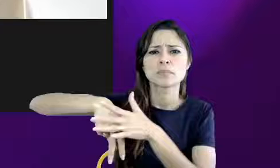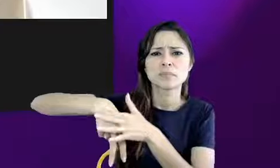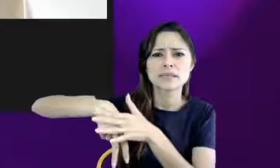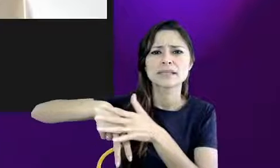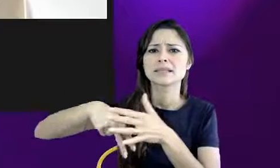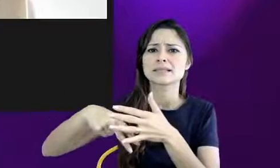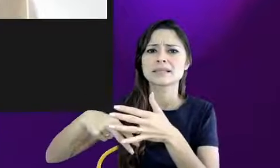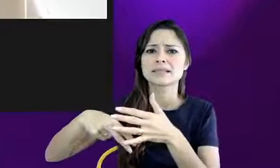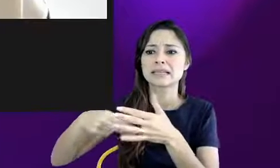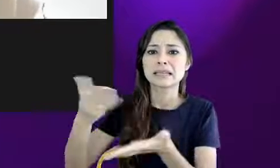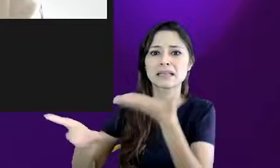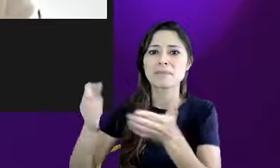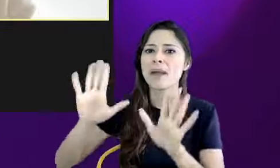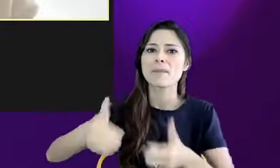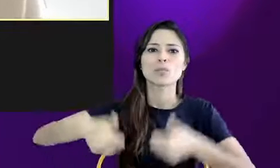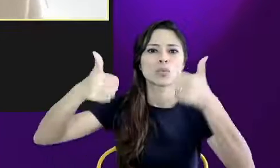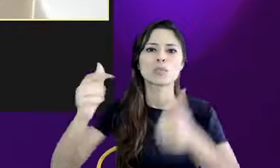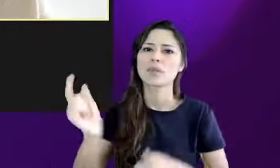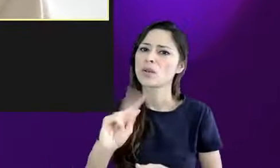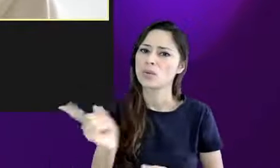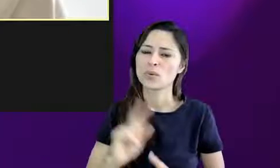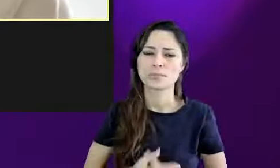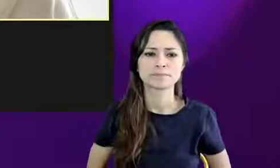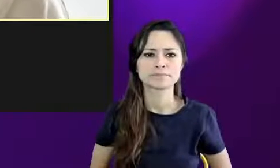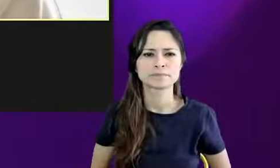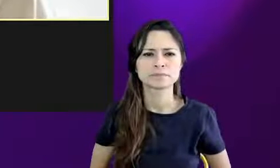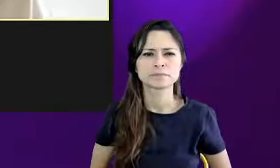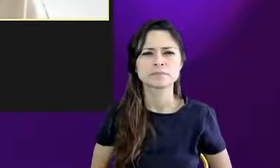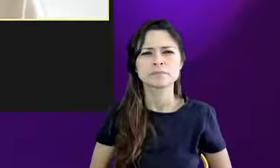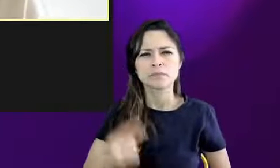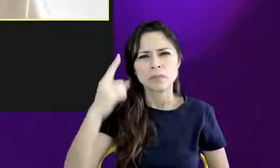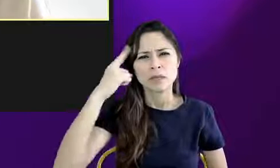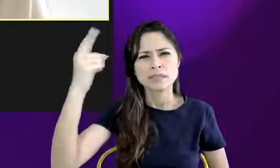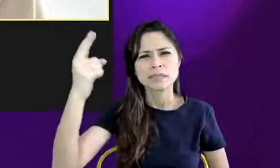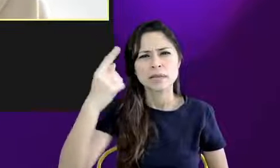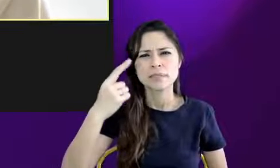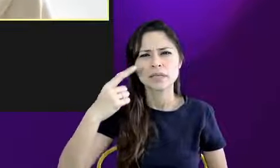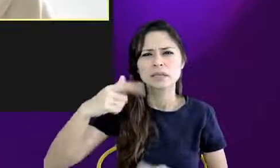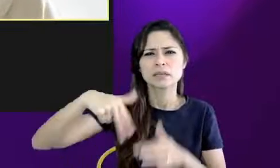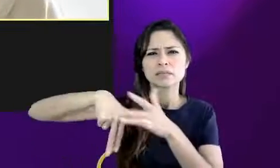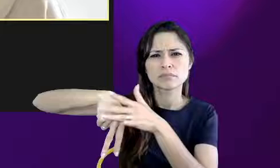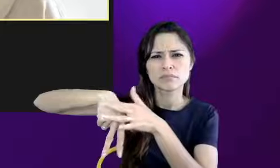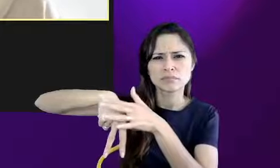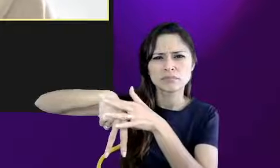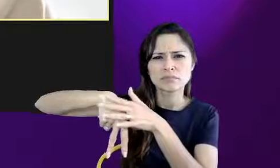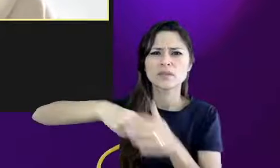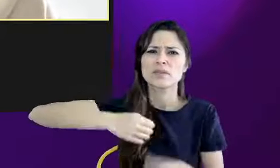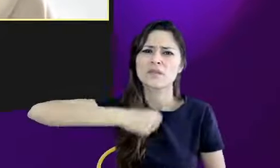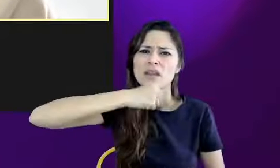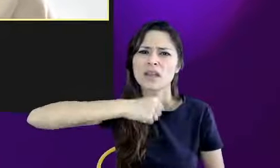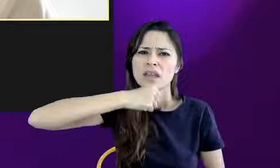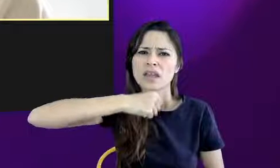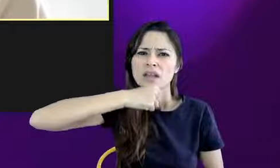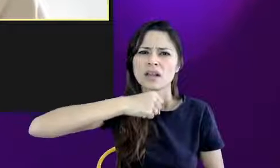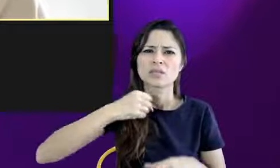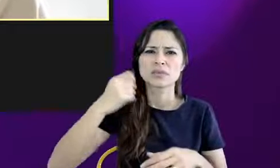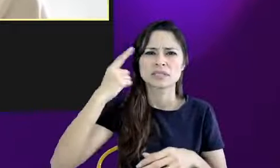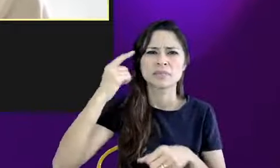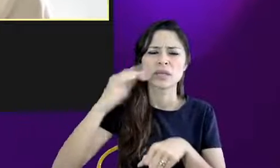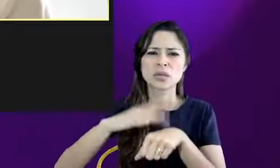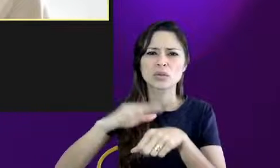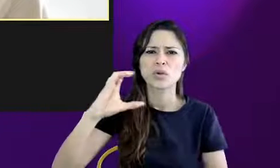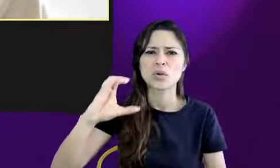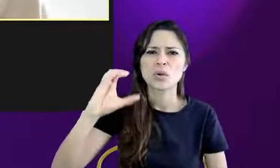tradicional. Marco, naquele paciente idoso com uma retocolite ulcerativa, uma classificação endoscópica